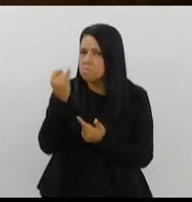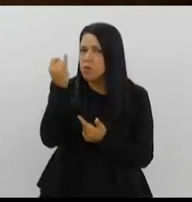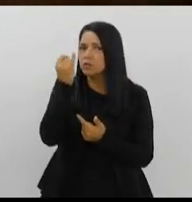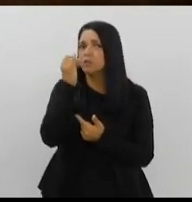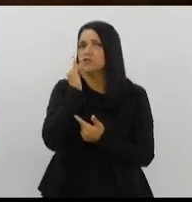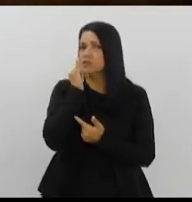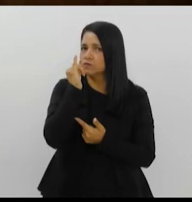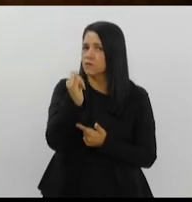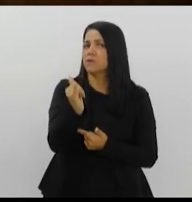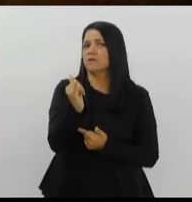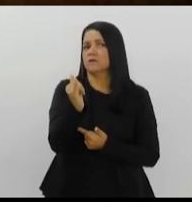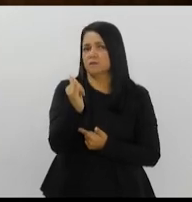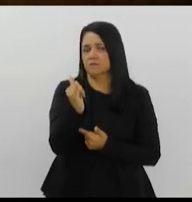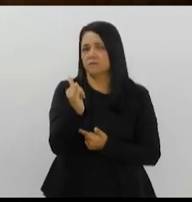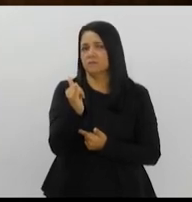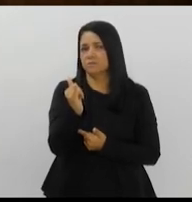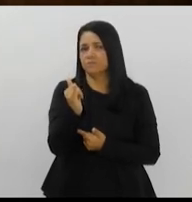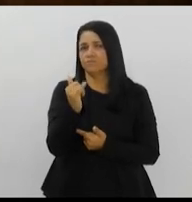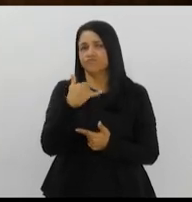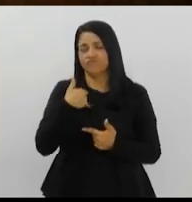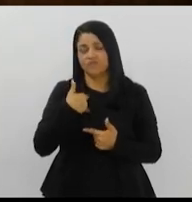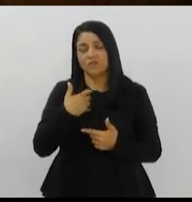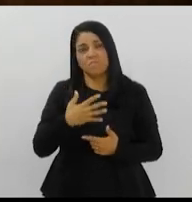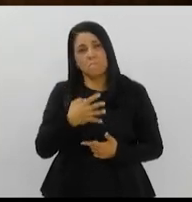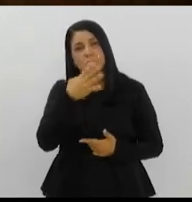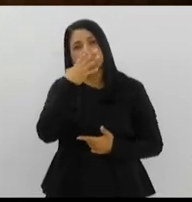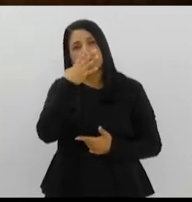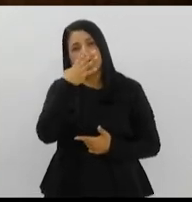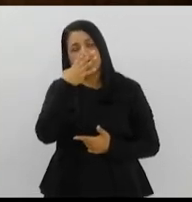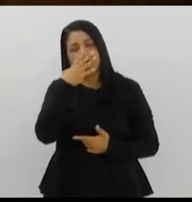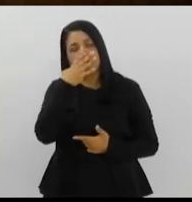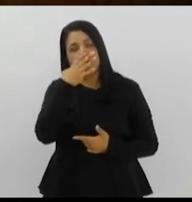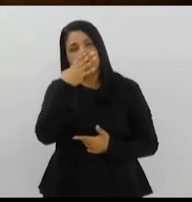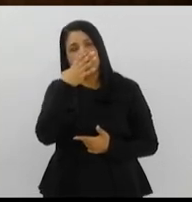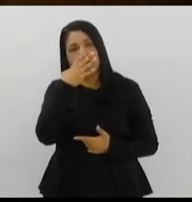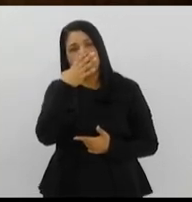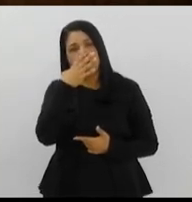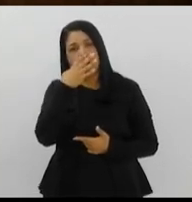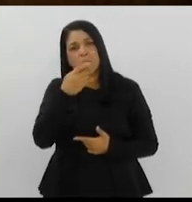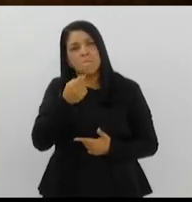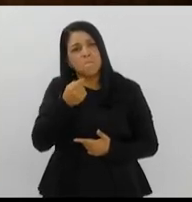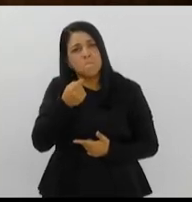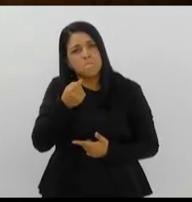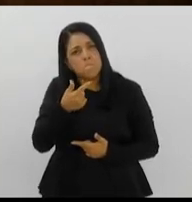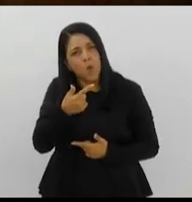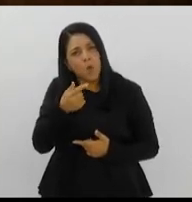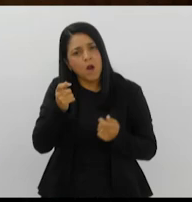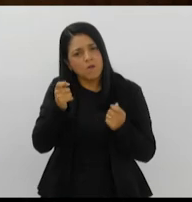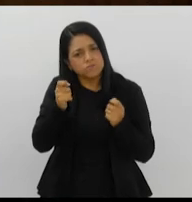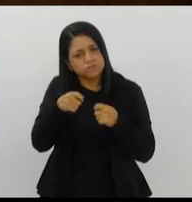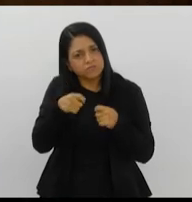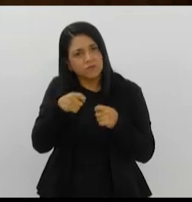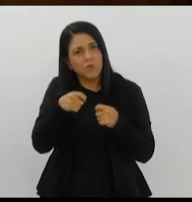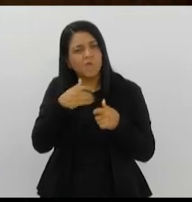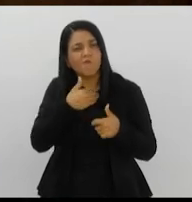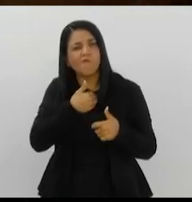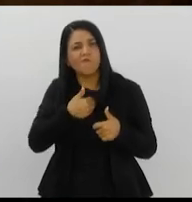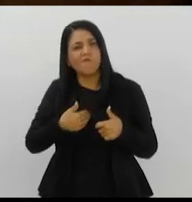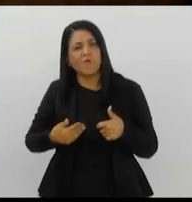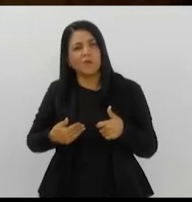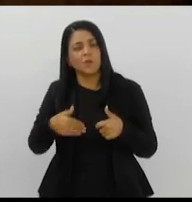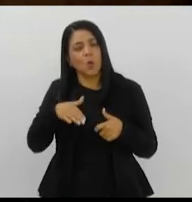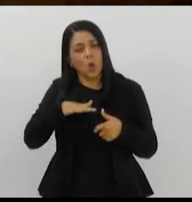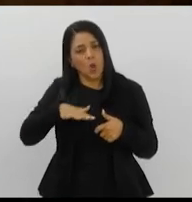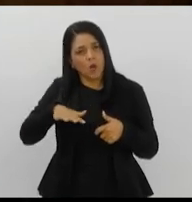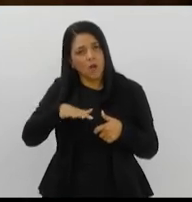ser ressaltado. Eu fico muito impressionada com a pouca capacidade que os governos, tanto